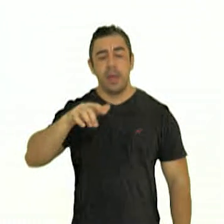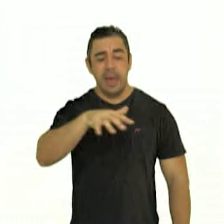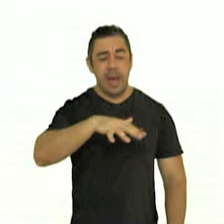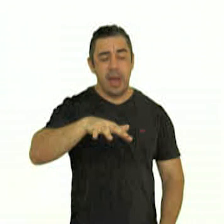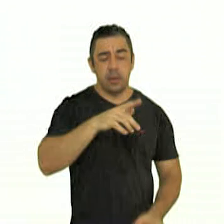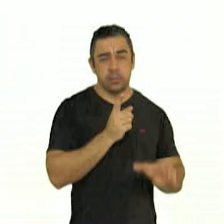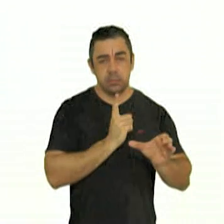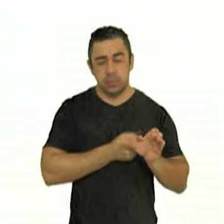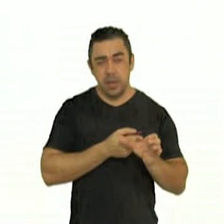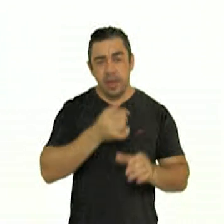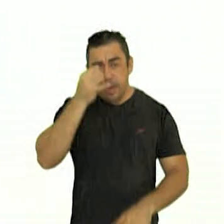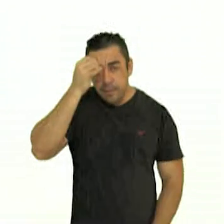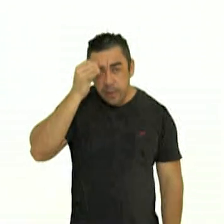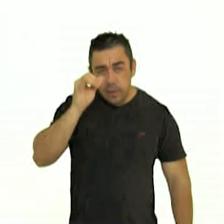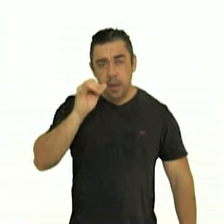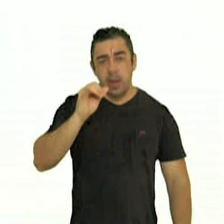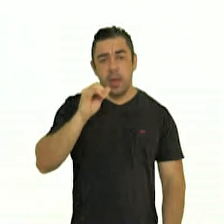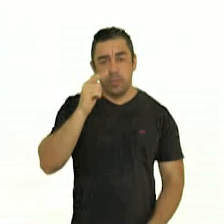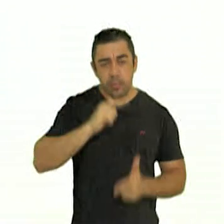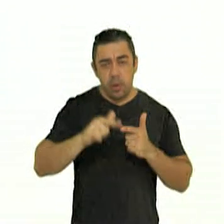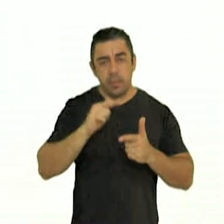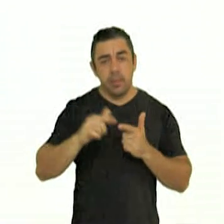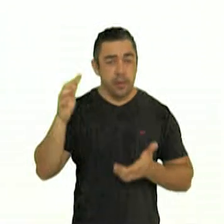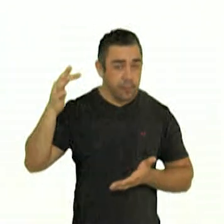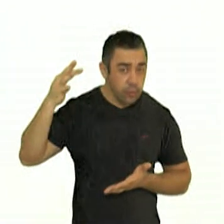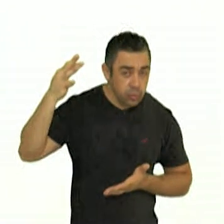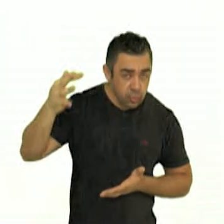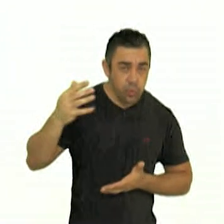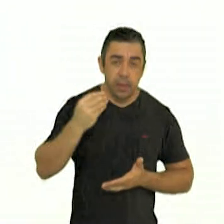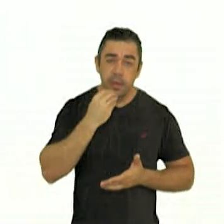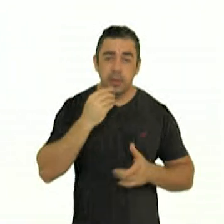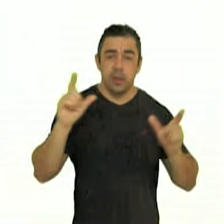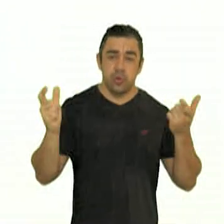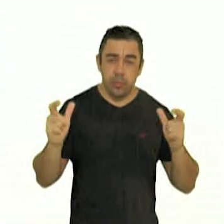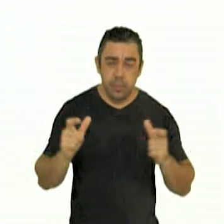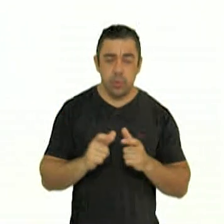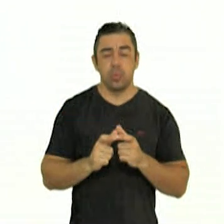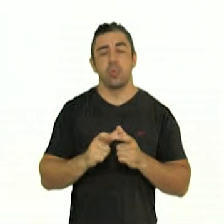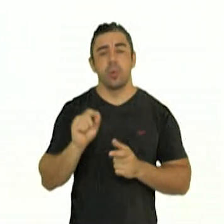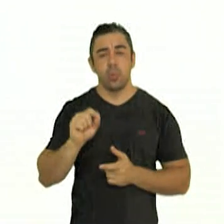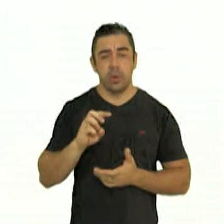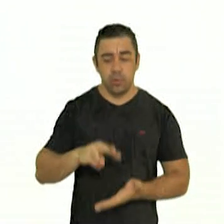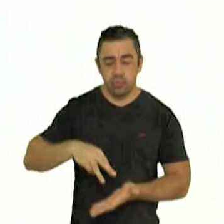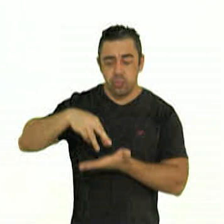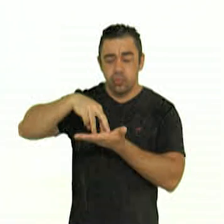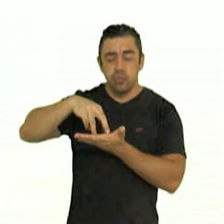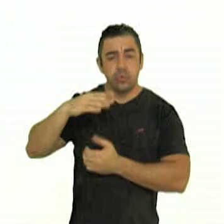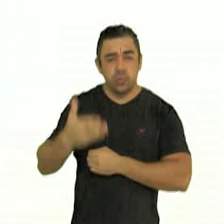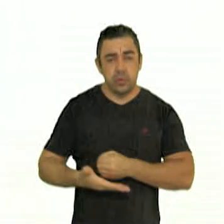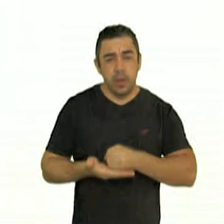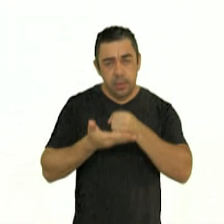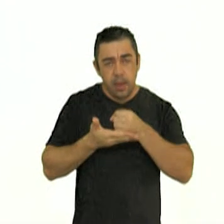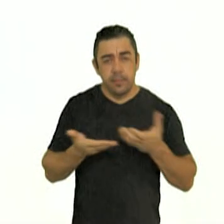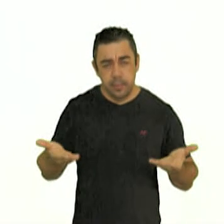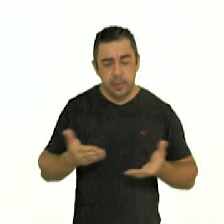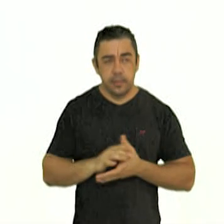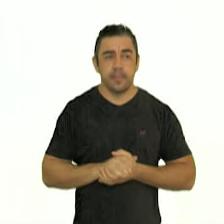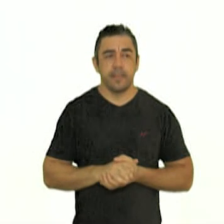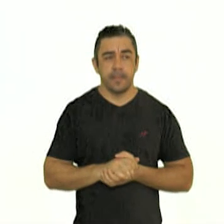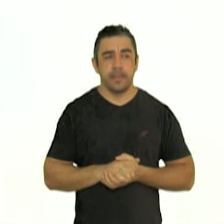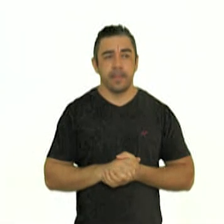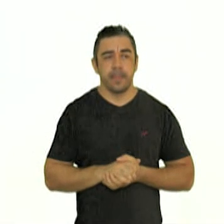para evitar, né, esses problemas aí encontrados nessa socioespacialidade que a gente vem desenvolvendo